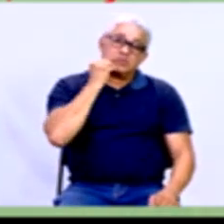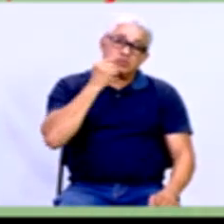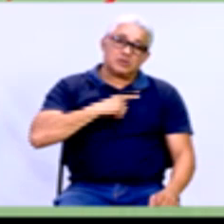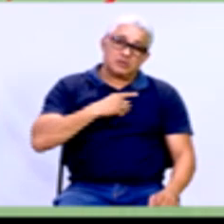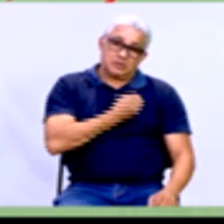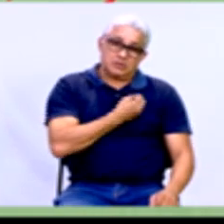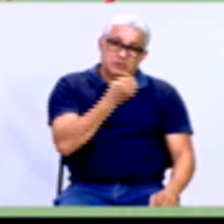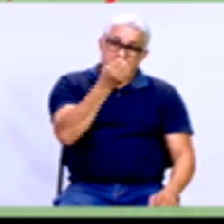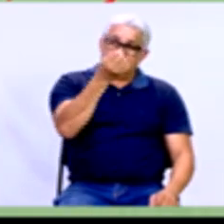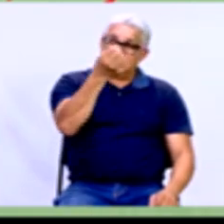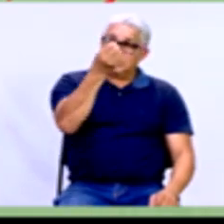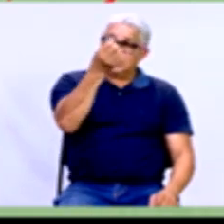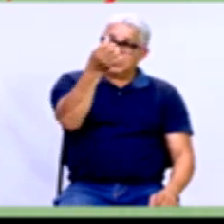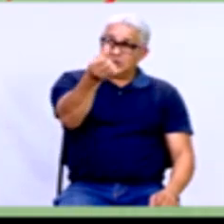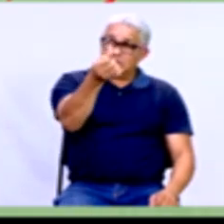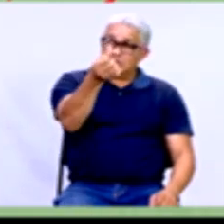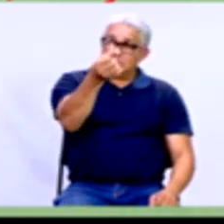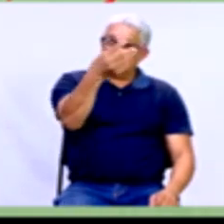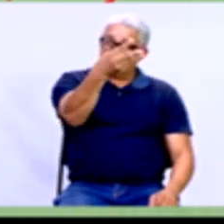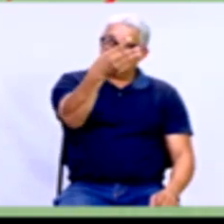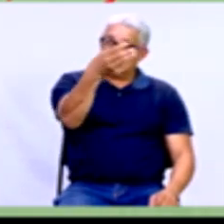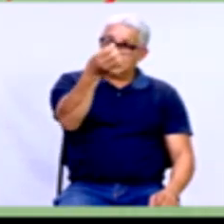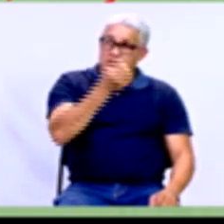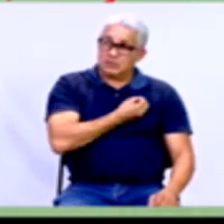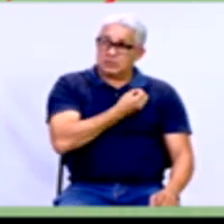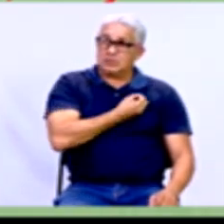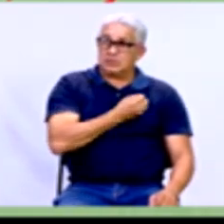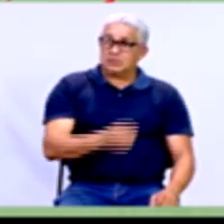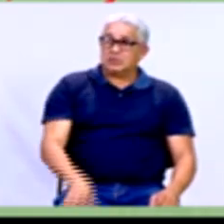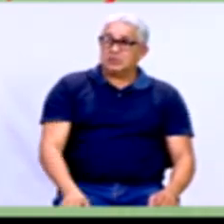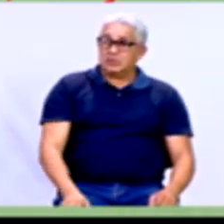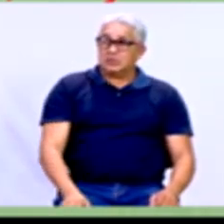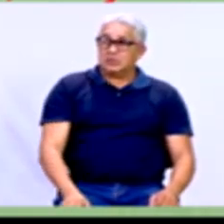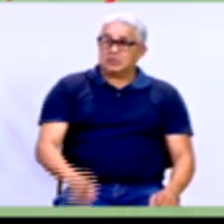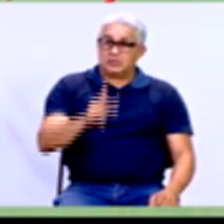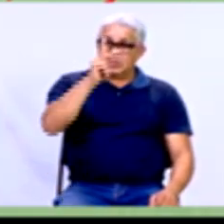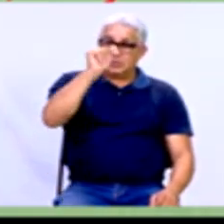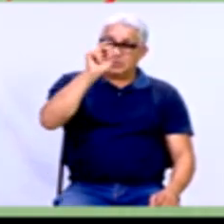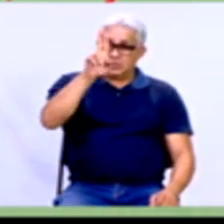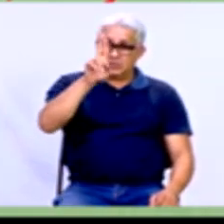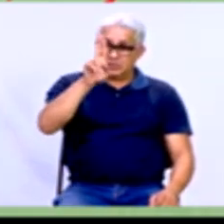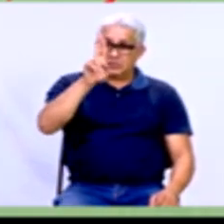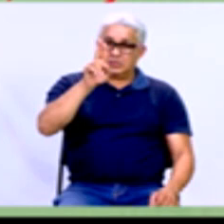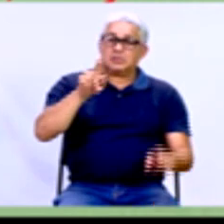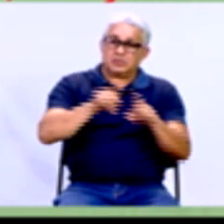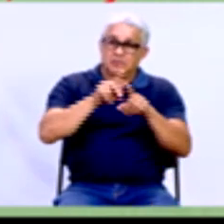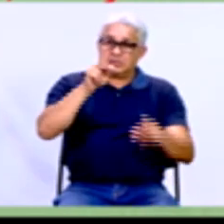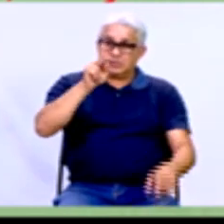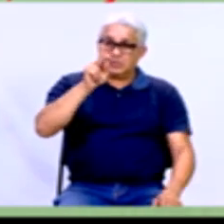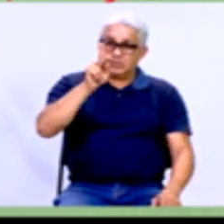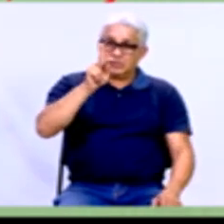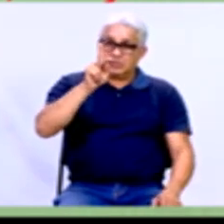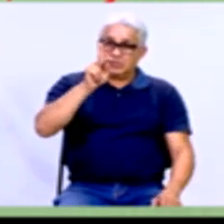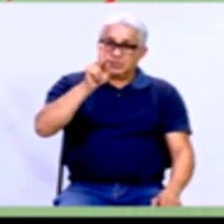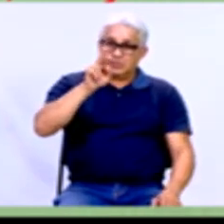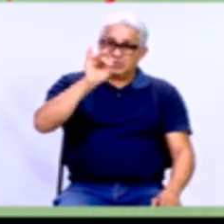aí. Então, seria 3 em 6. Um número par e primo, no caso seria o 2. Evento simples ou